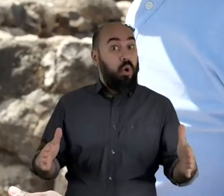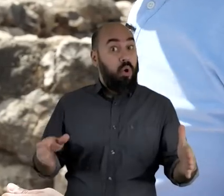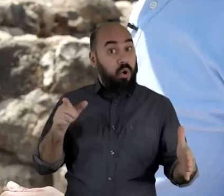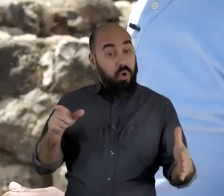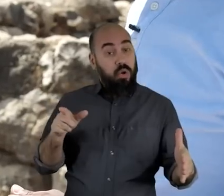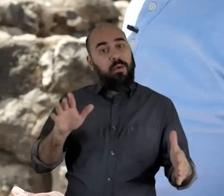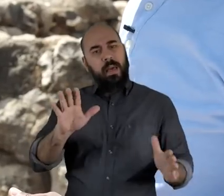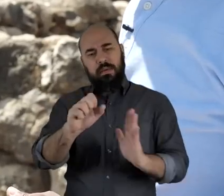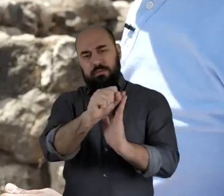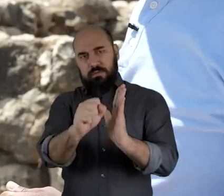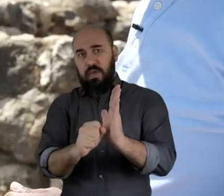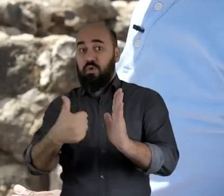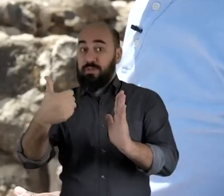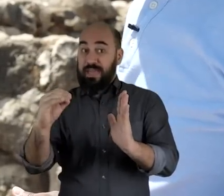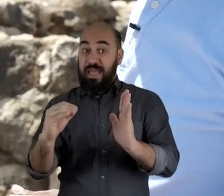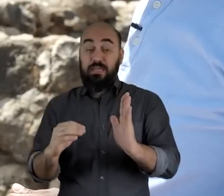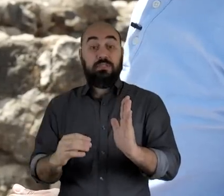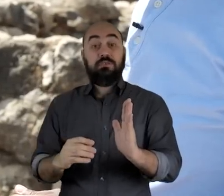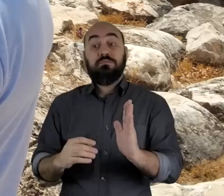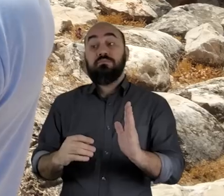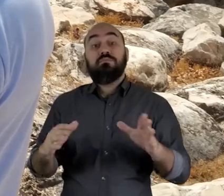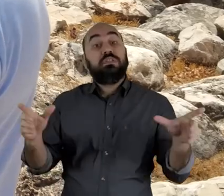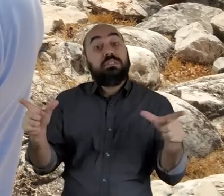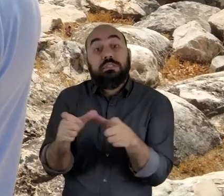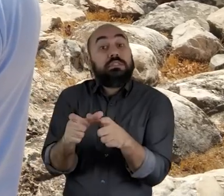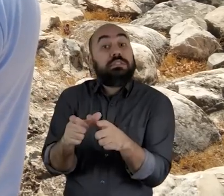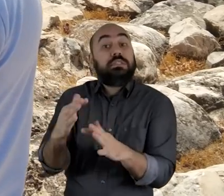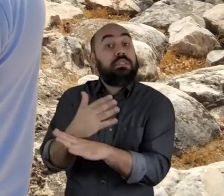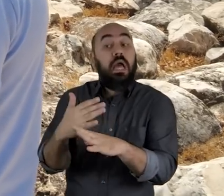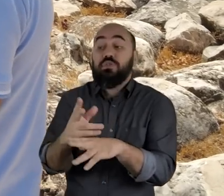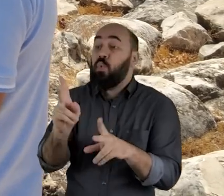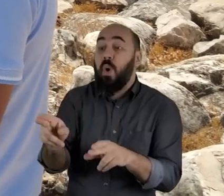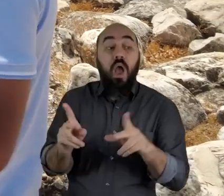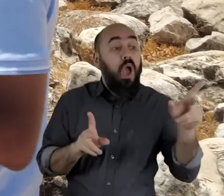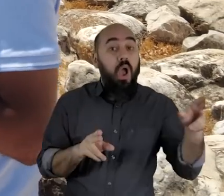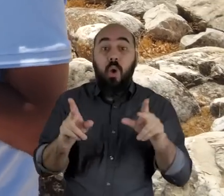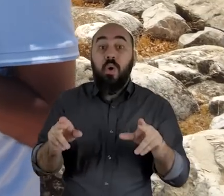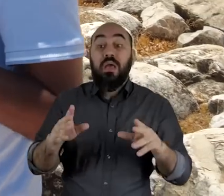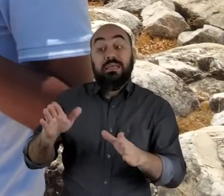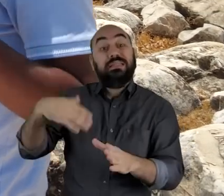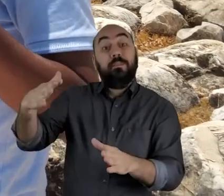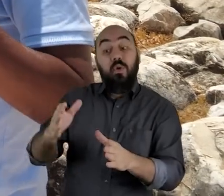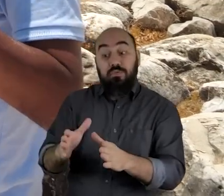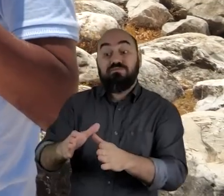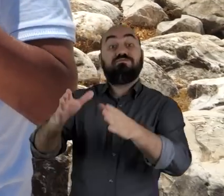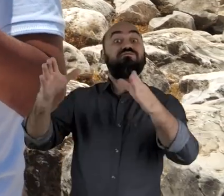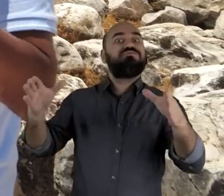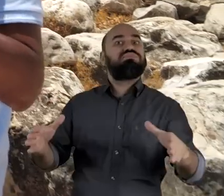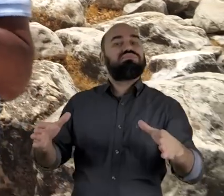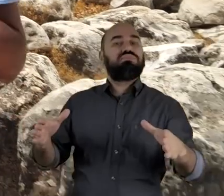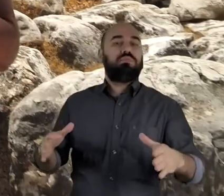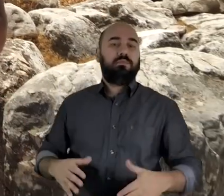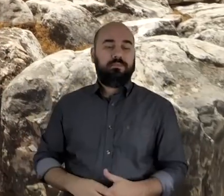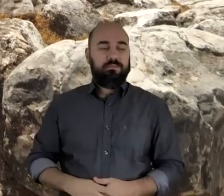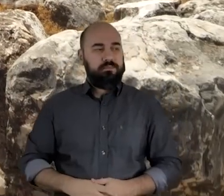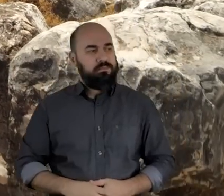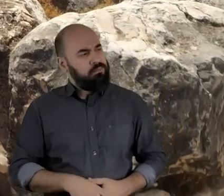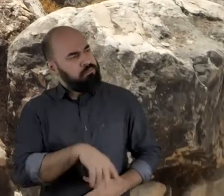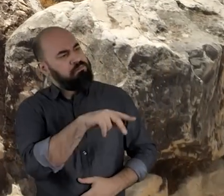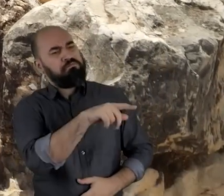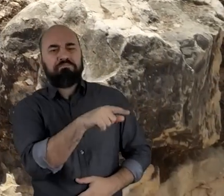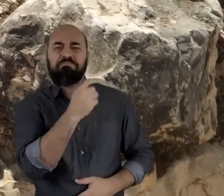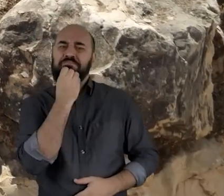Keiafa, mas no 10º século eram praticamente do mesmo tamanho. Você vai vendo essas coisas e vai ajudando a reconstruir o cenário